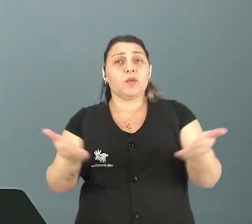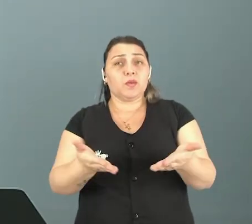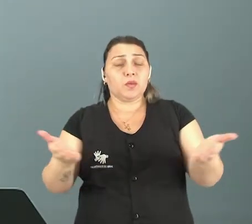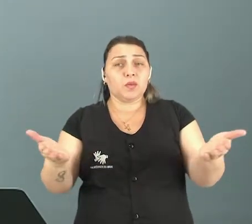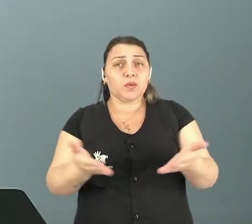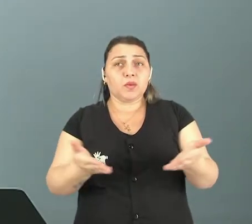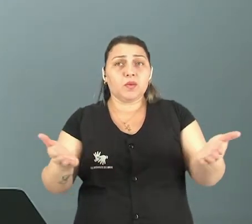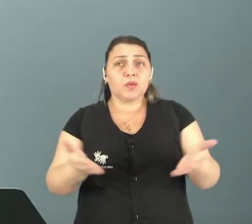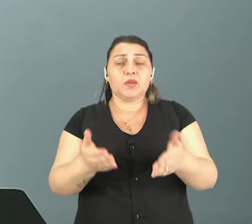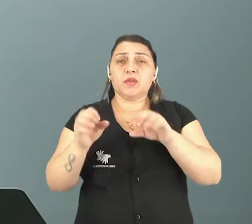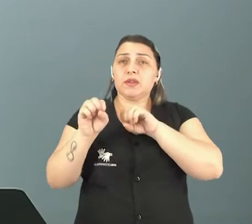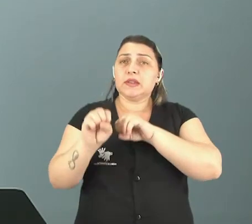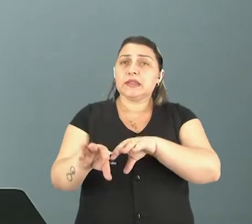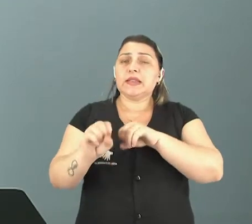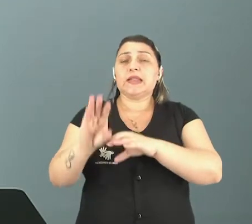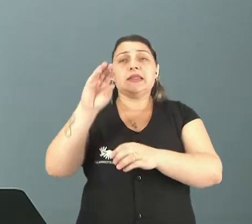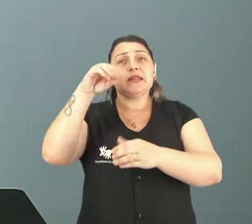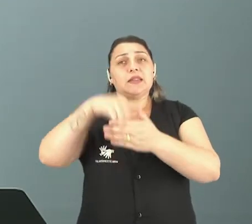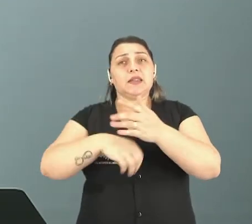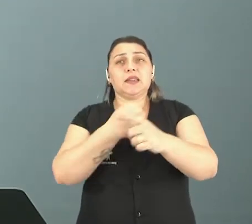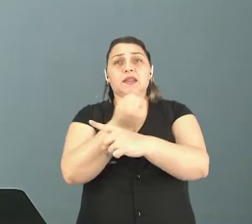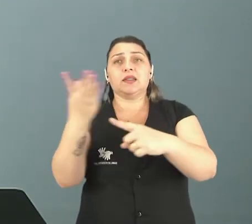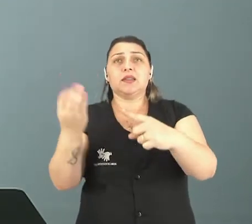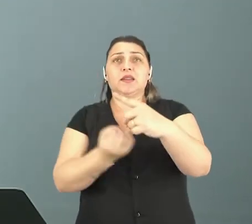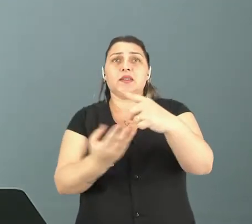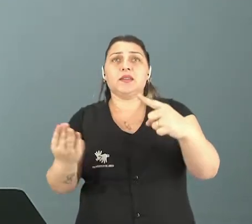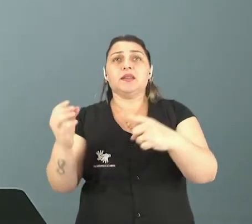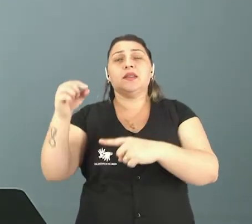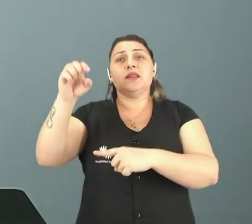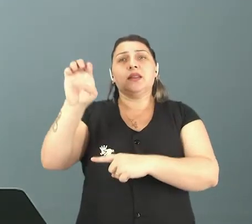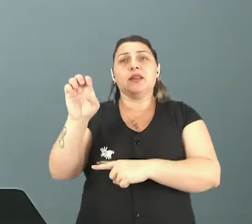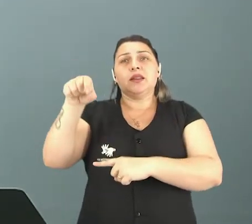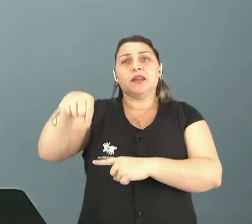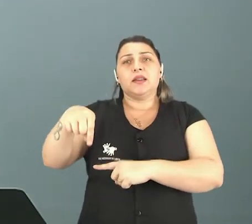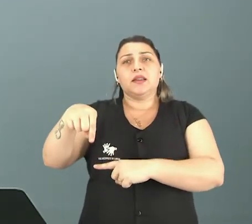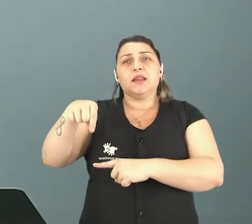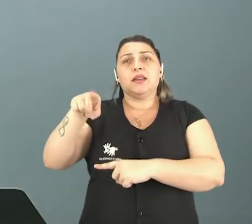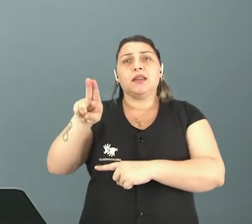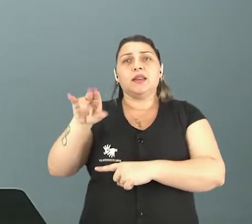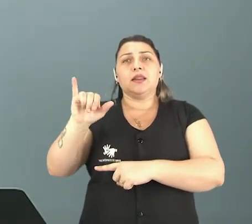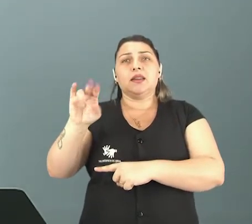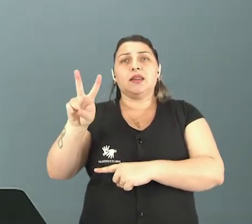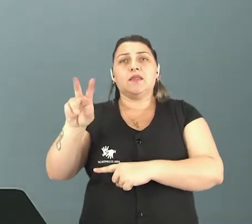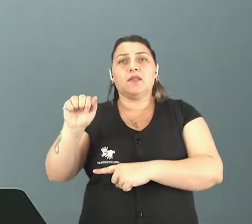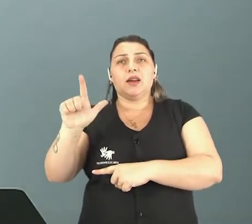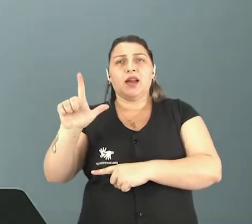trabalhar, dentro das frações, as frações equivalentes.